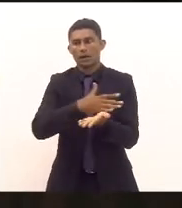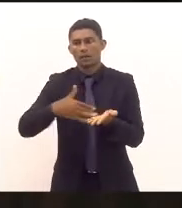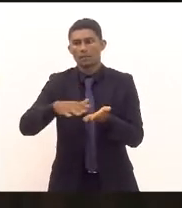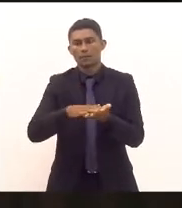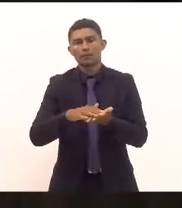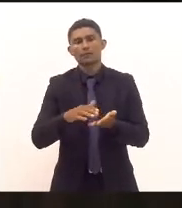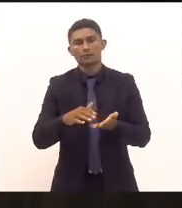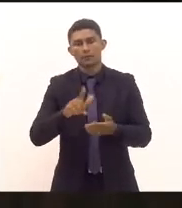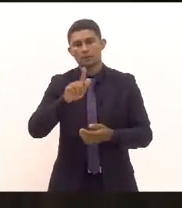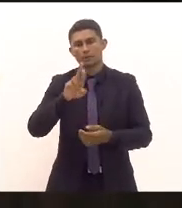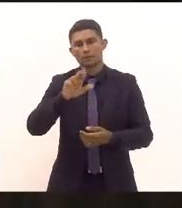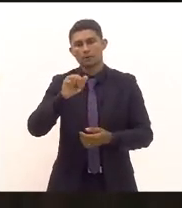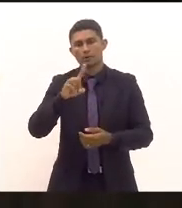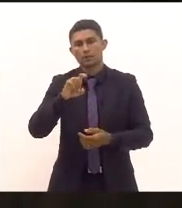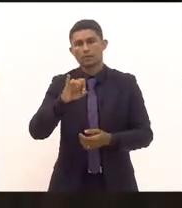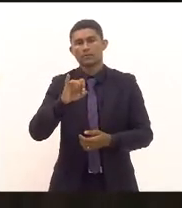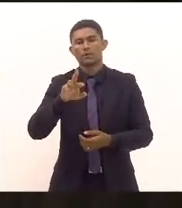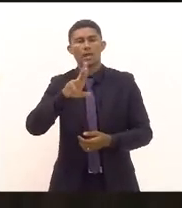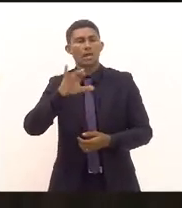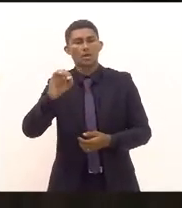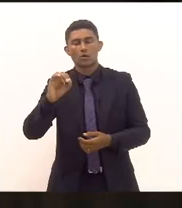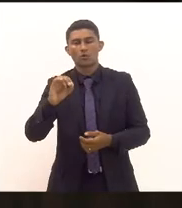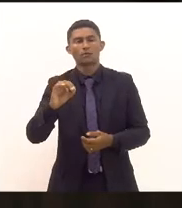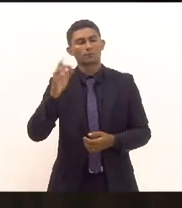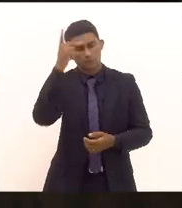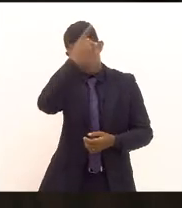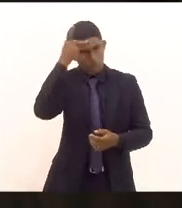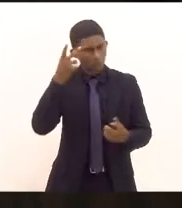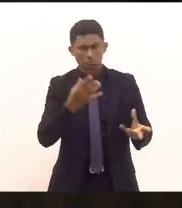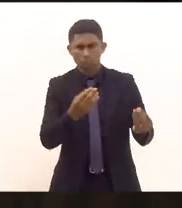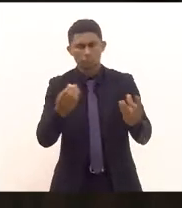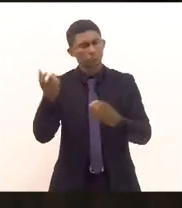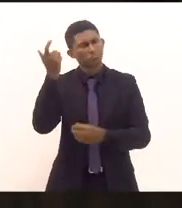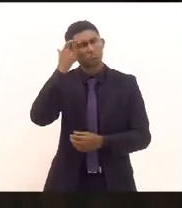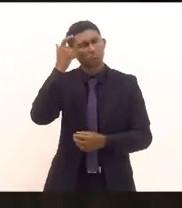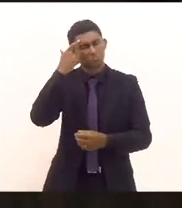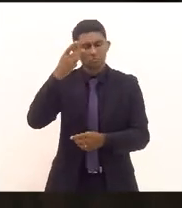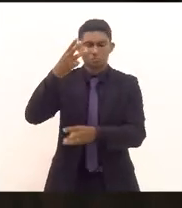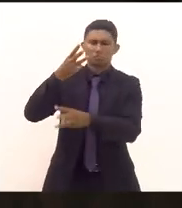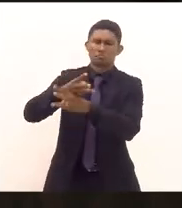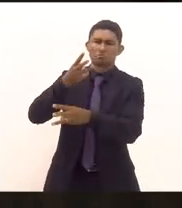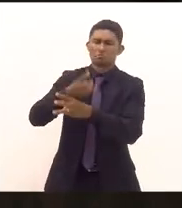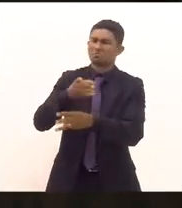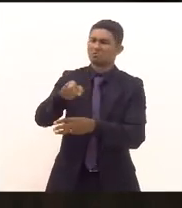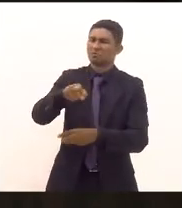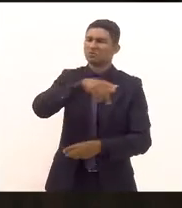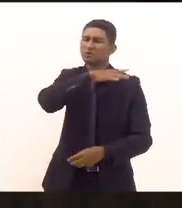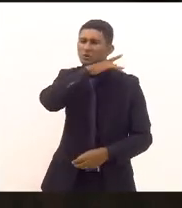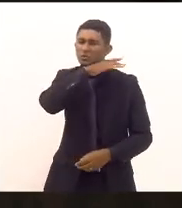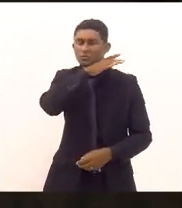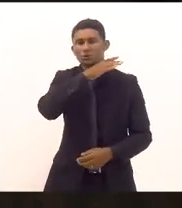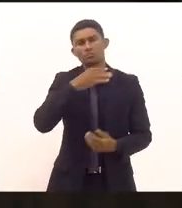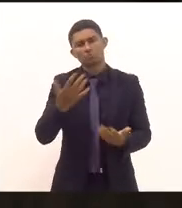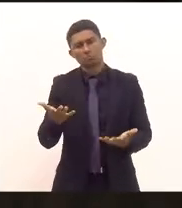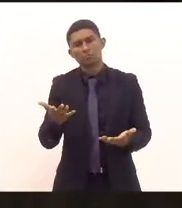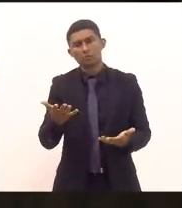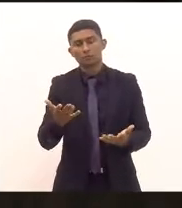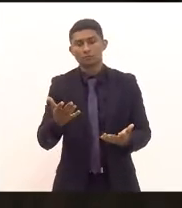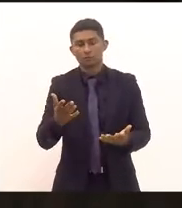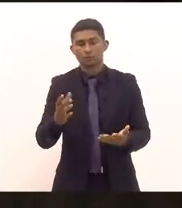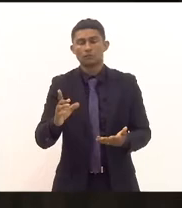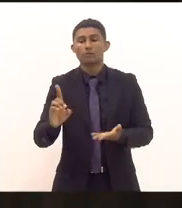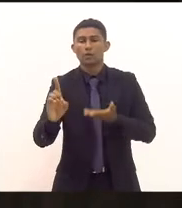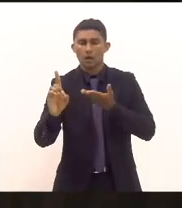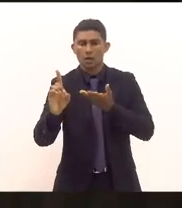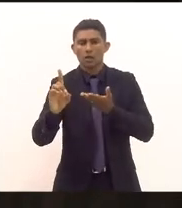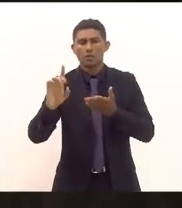representação era desmistificar a imagem negativa que muitas pessoas têm de Exu EA atuação de